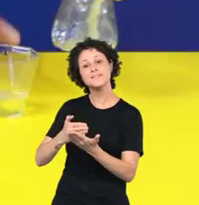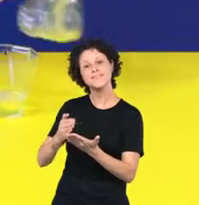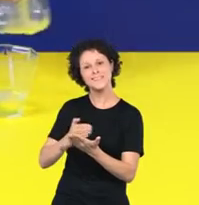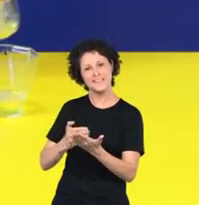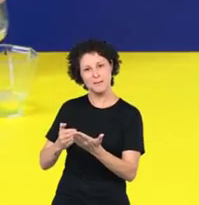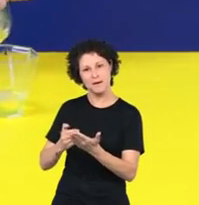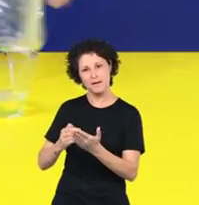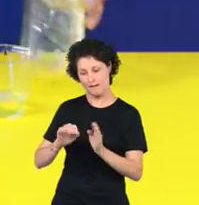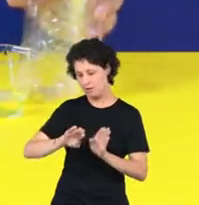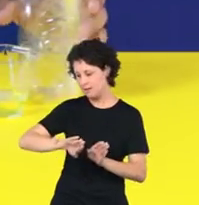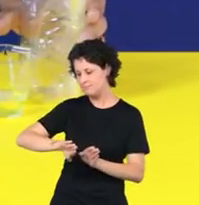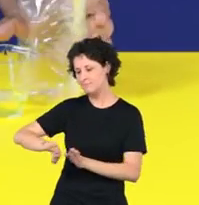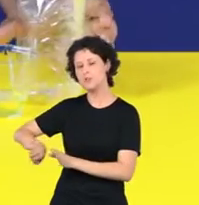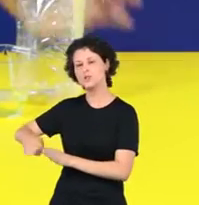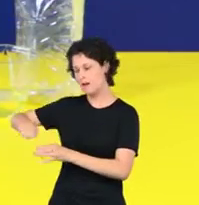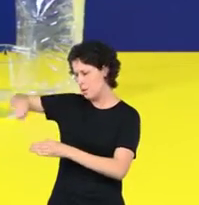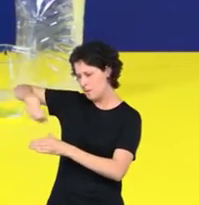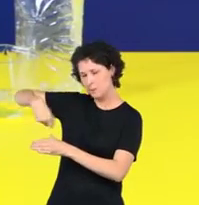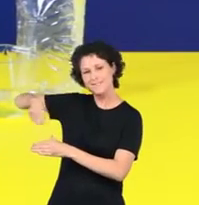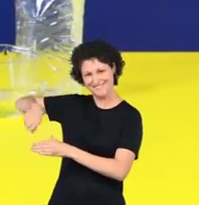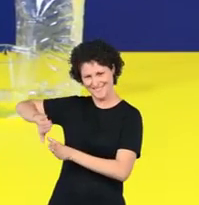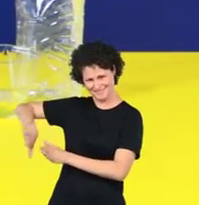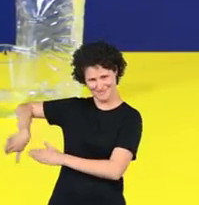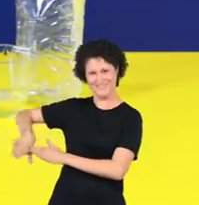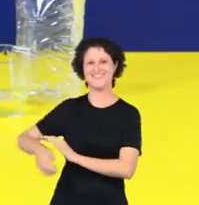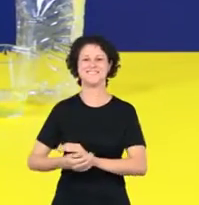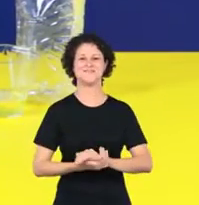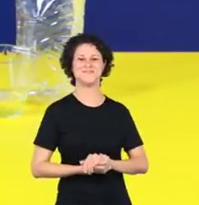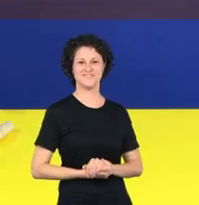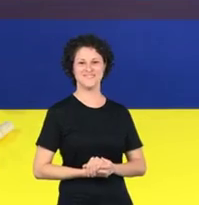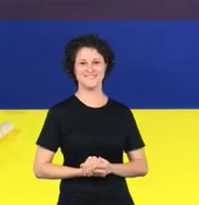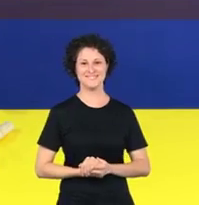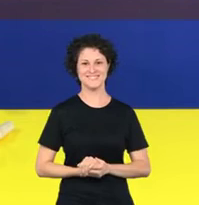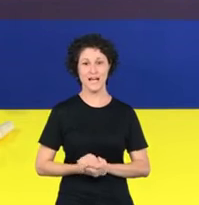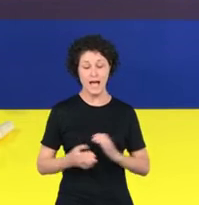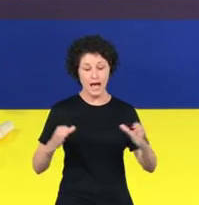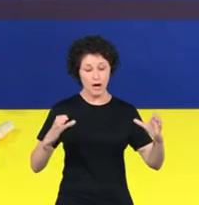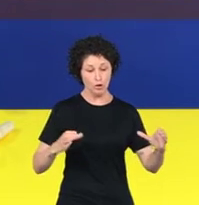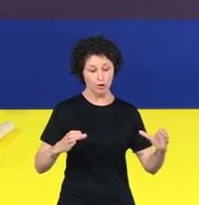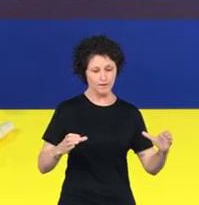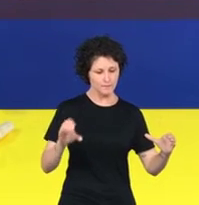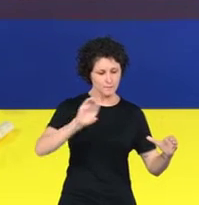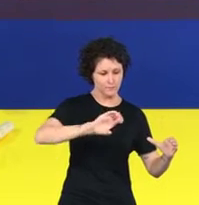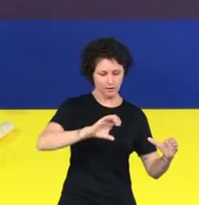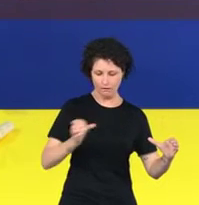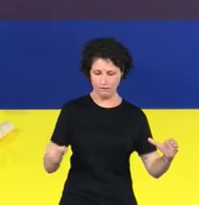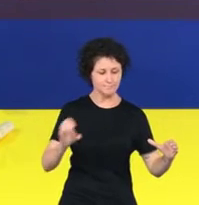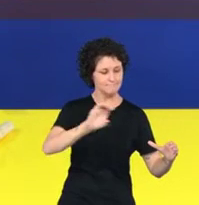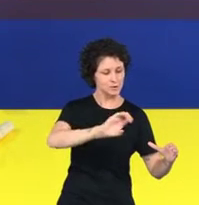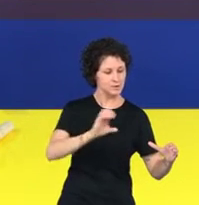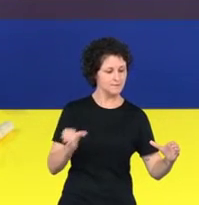Pronto. Conseguimos separar as claras das gemas. Bom, eu já estou com as gemas aqui